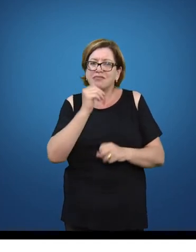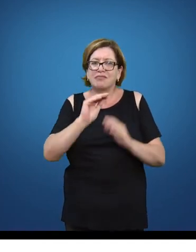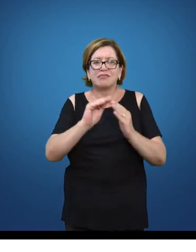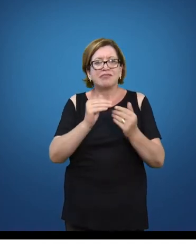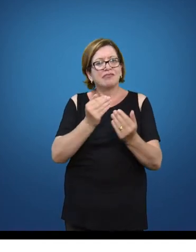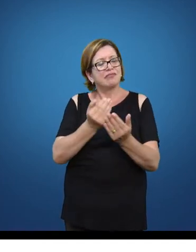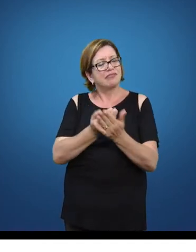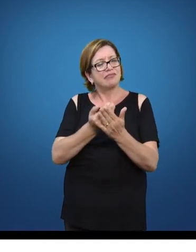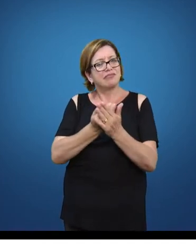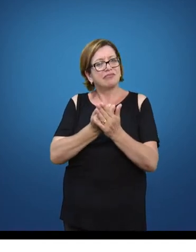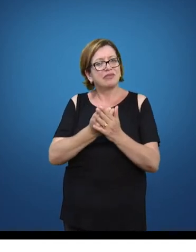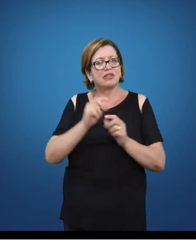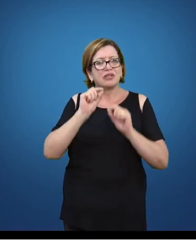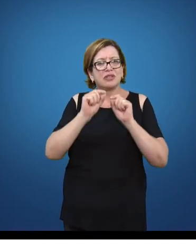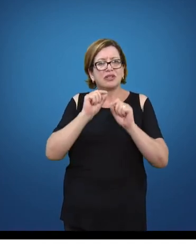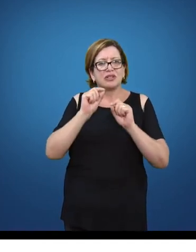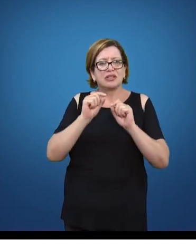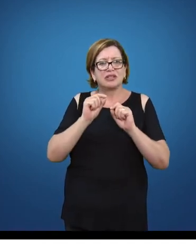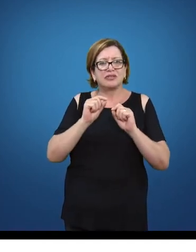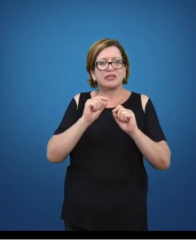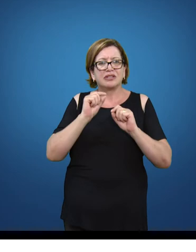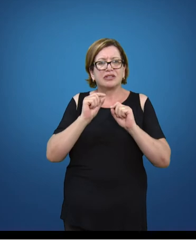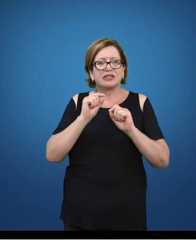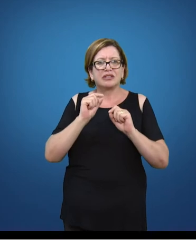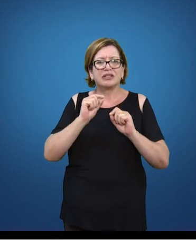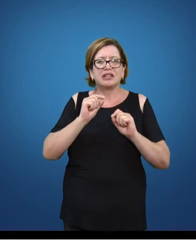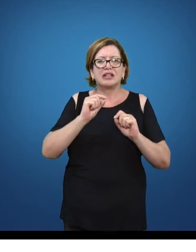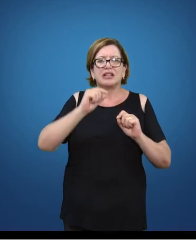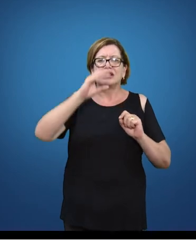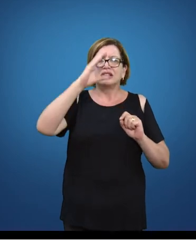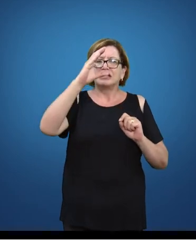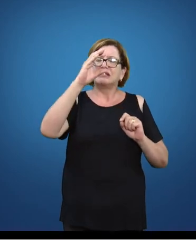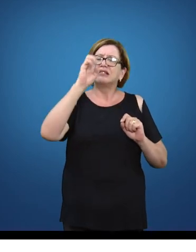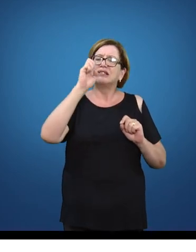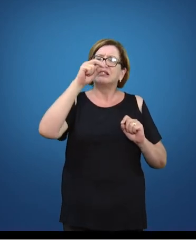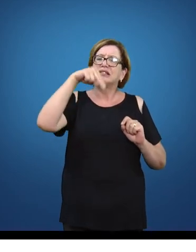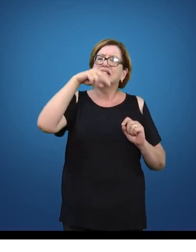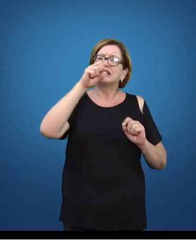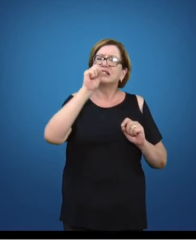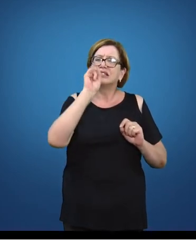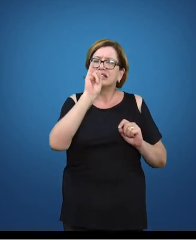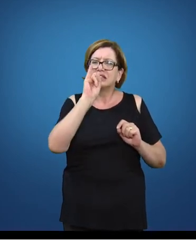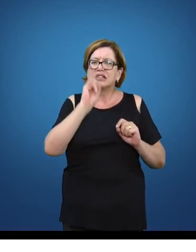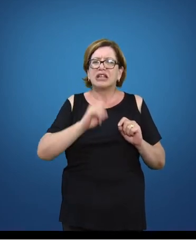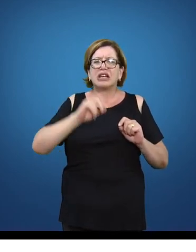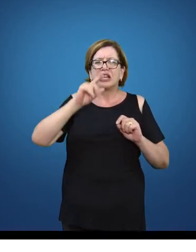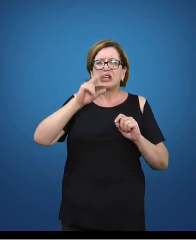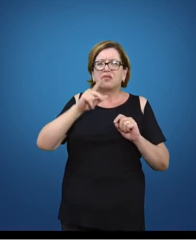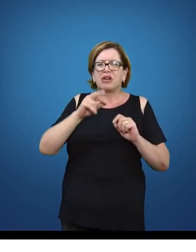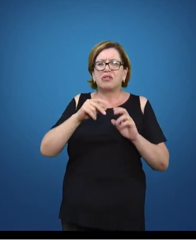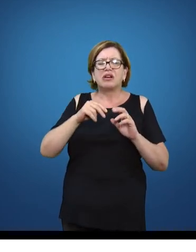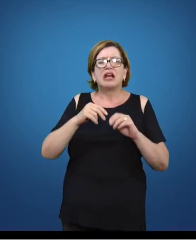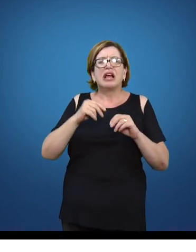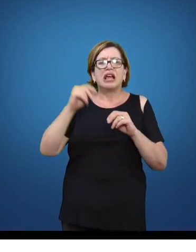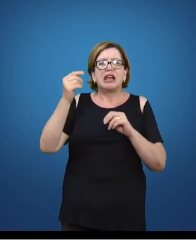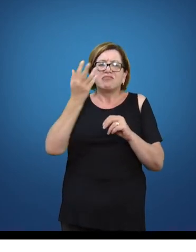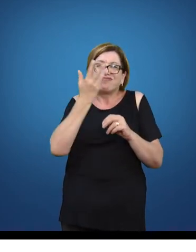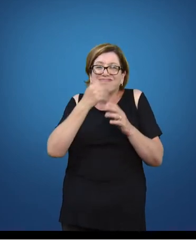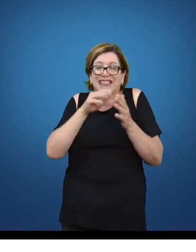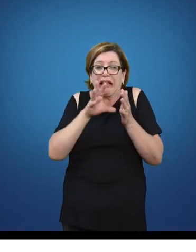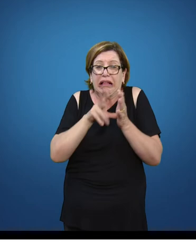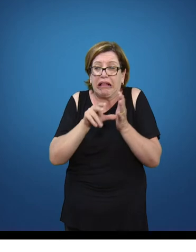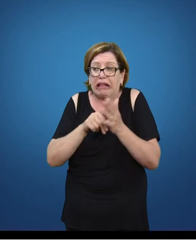você manter por exemplo um censo que é um centro de crianças que cometeram algum delito estão lá